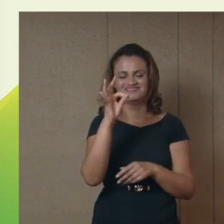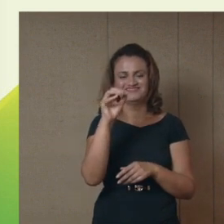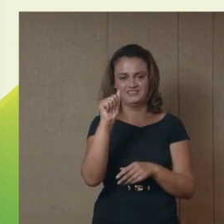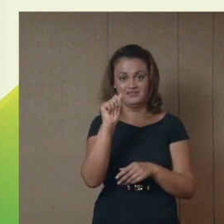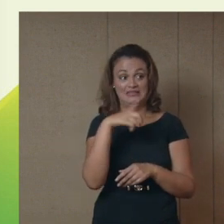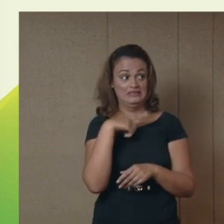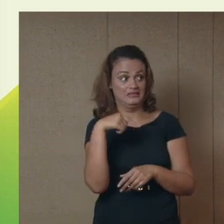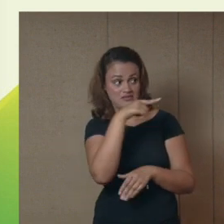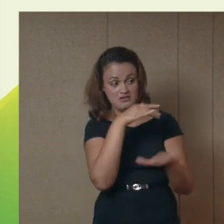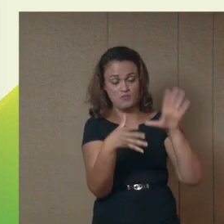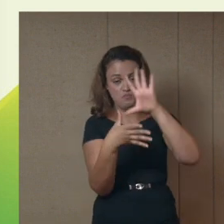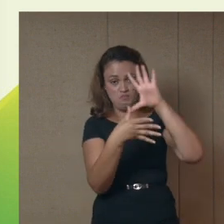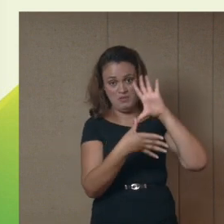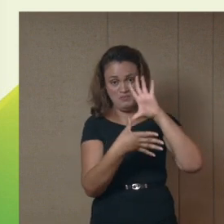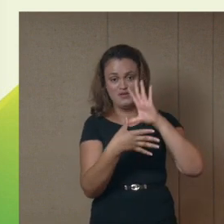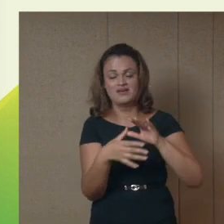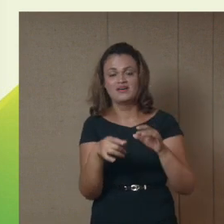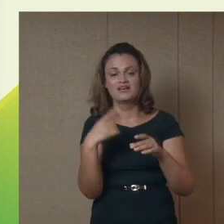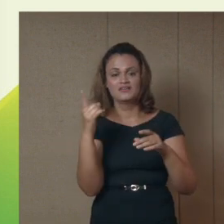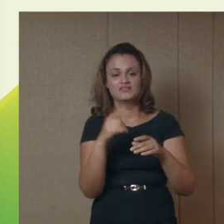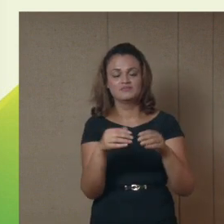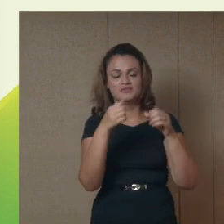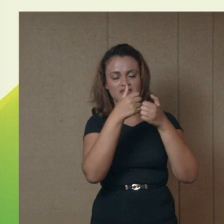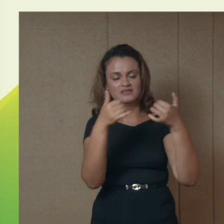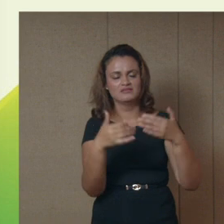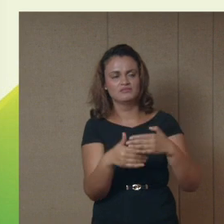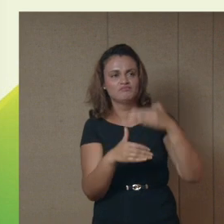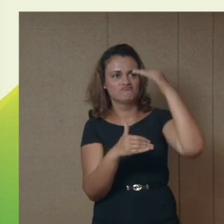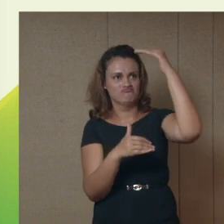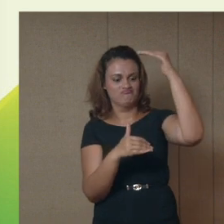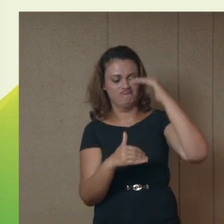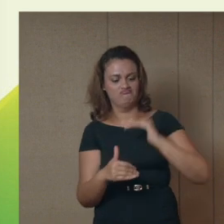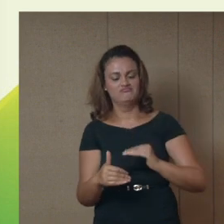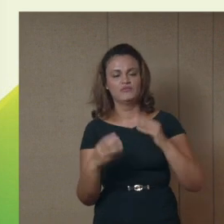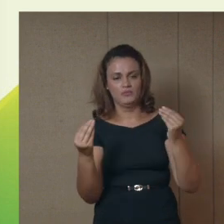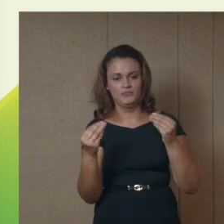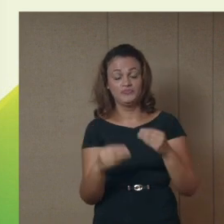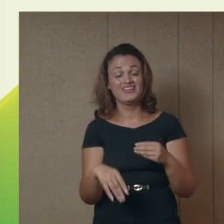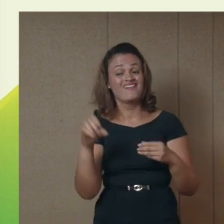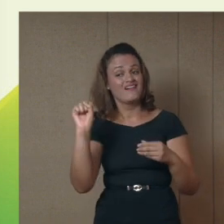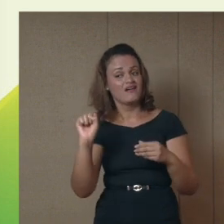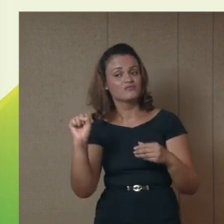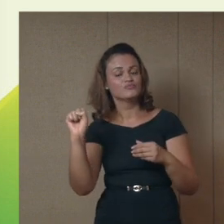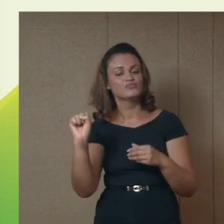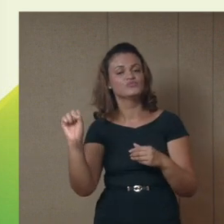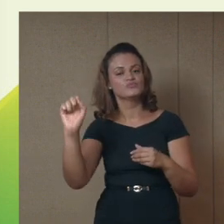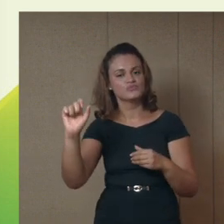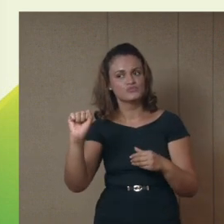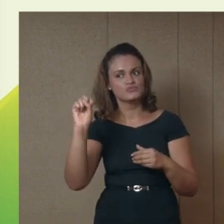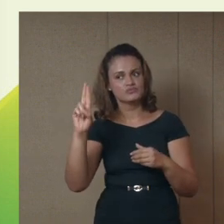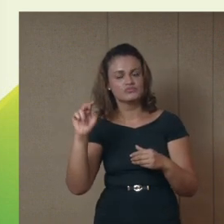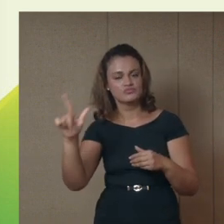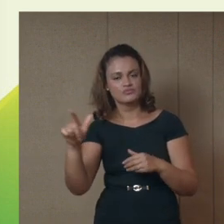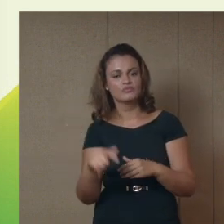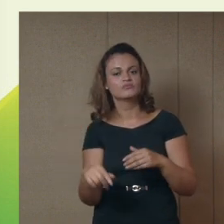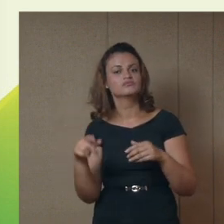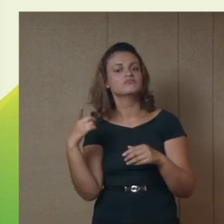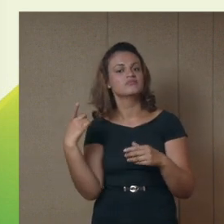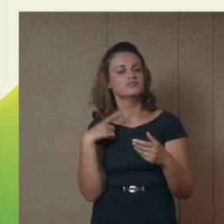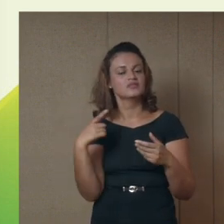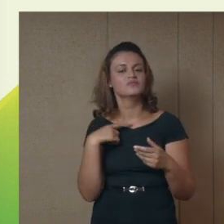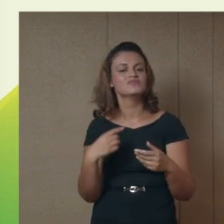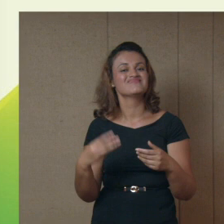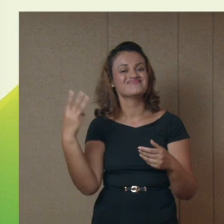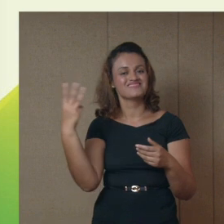que demonstra é a faixa de fronteira e as atividades então para o rio grande do sul nós temos dentro da faixa de fronteira